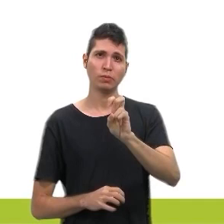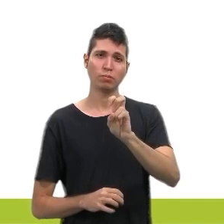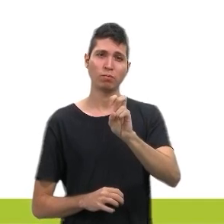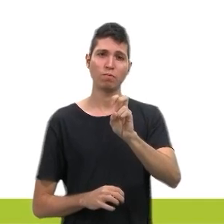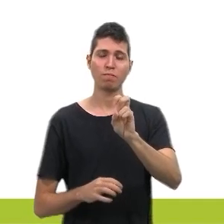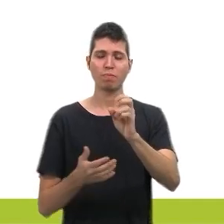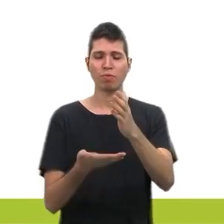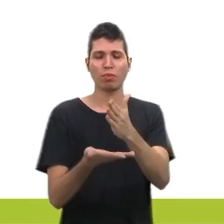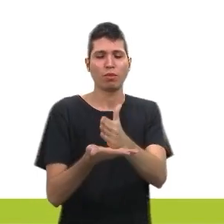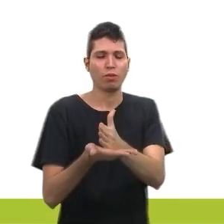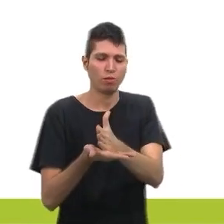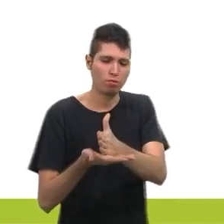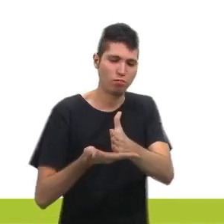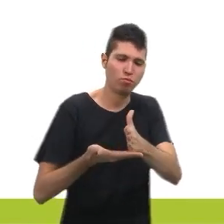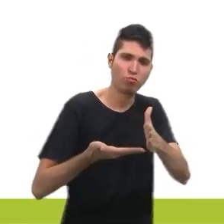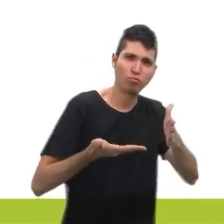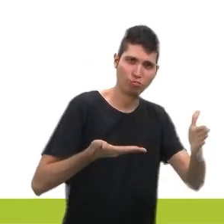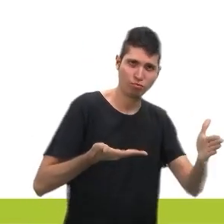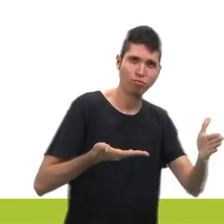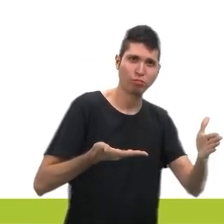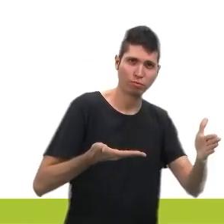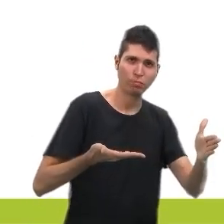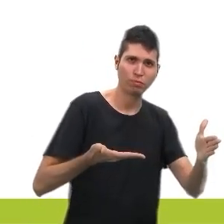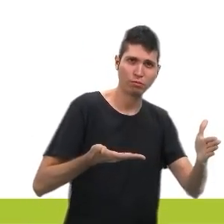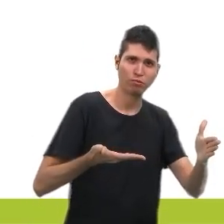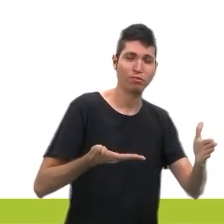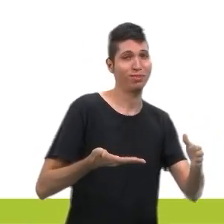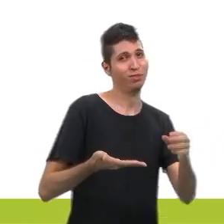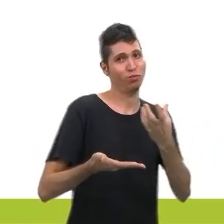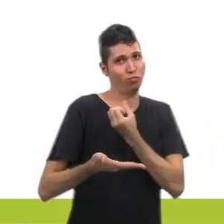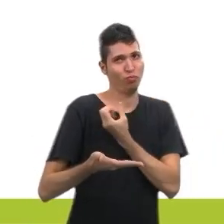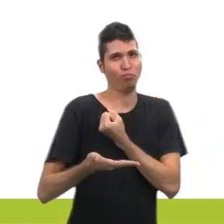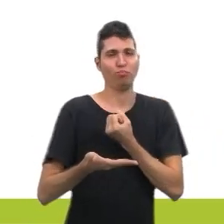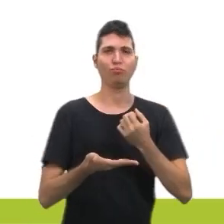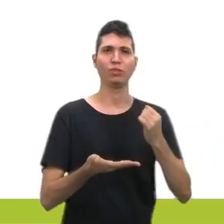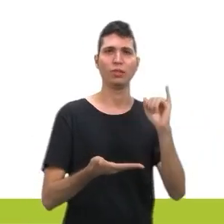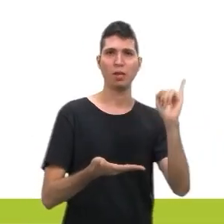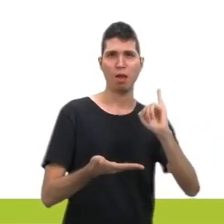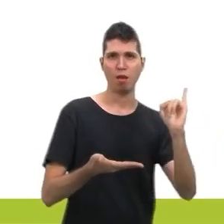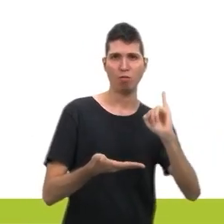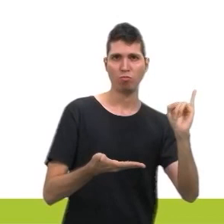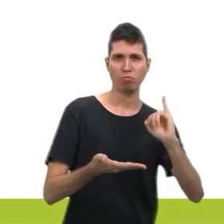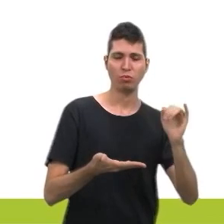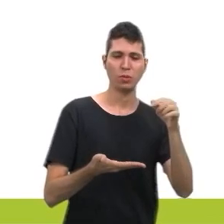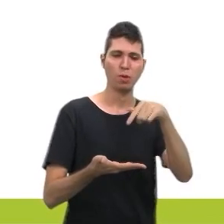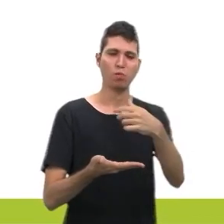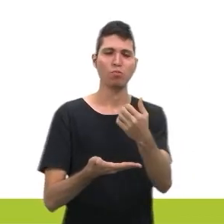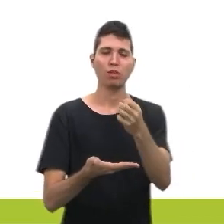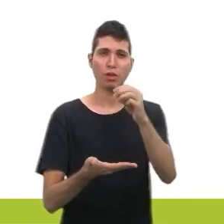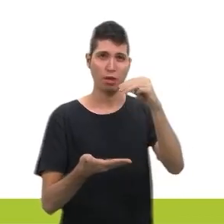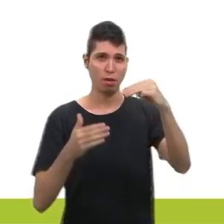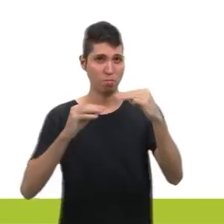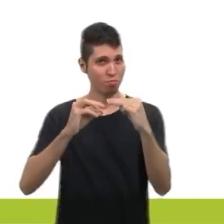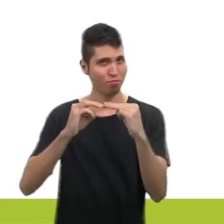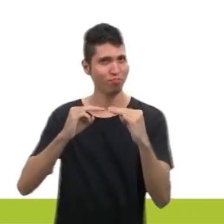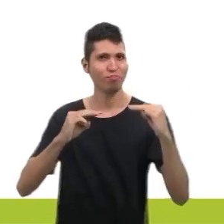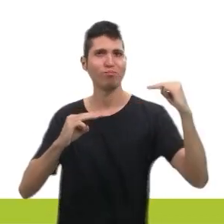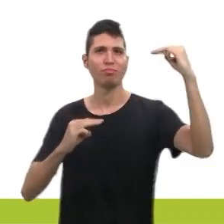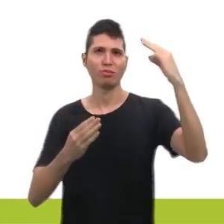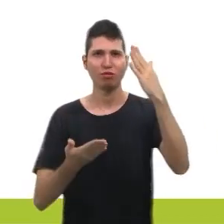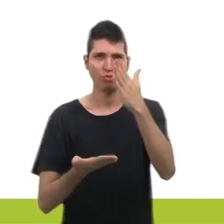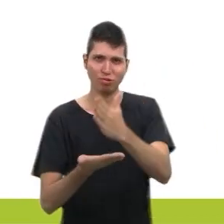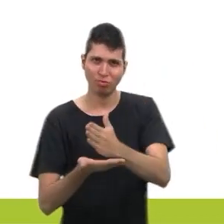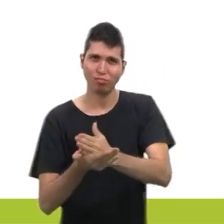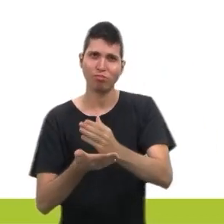a outra metade aqui, ó. Já que se trata de números ímpares, né? O próprio 1,65 já é a mediana. Lembrando que números